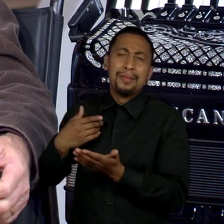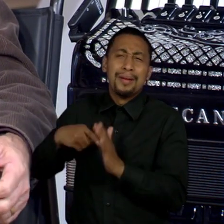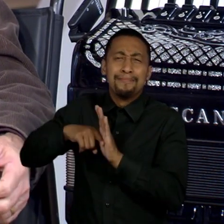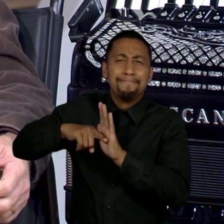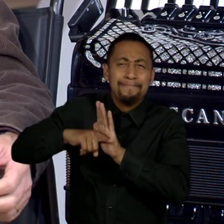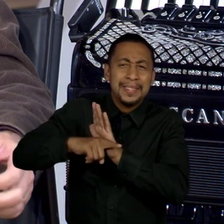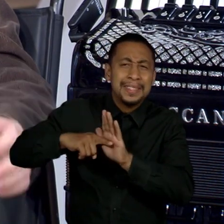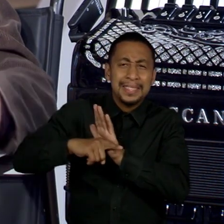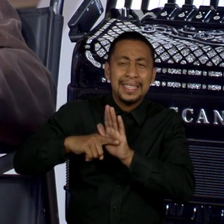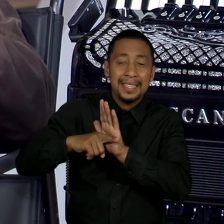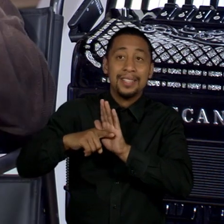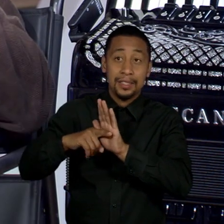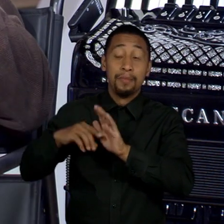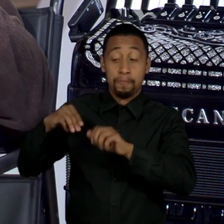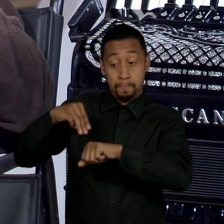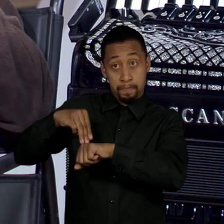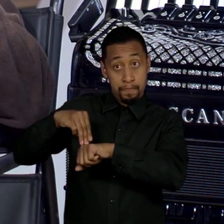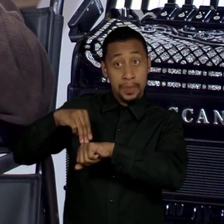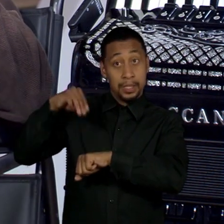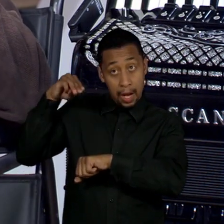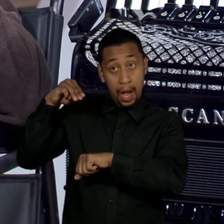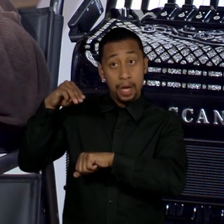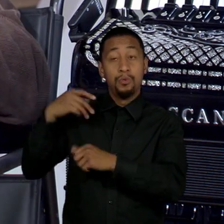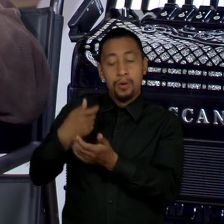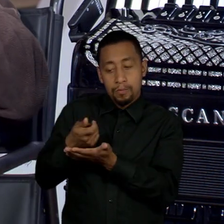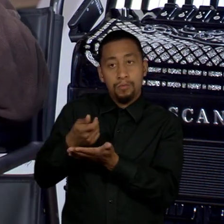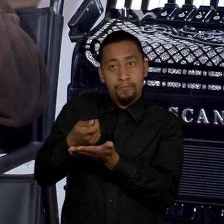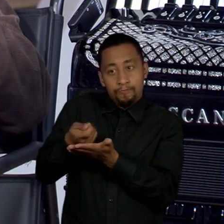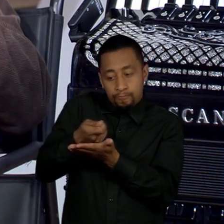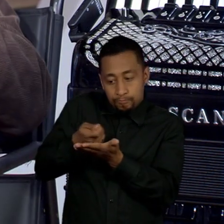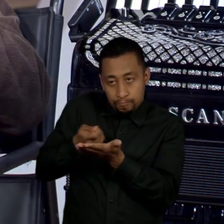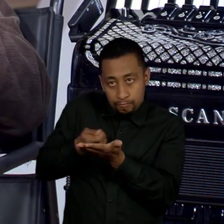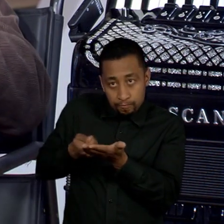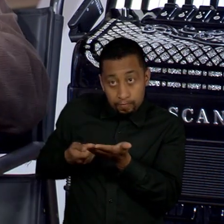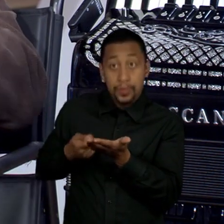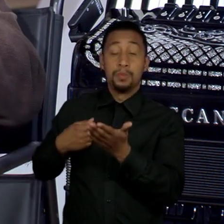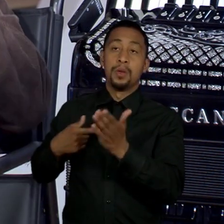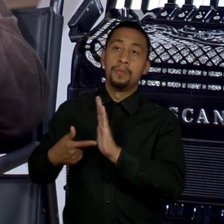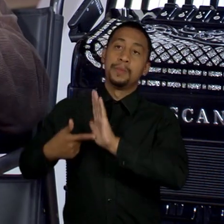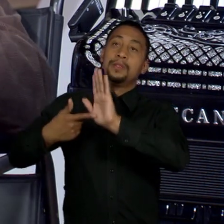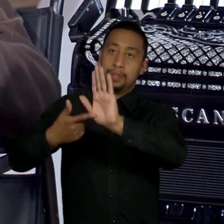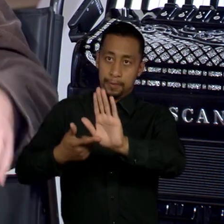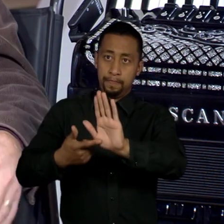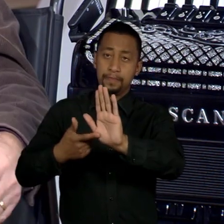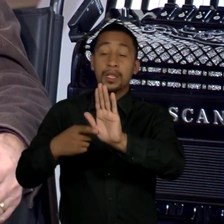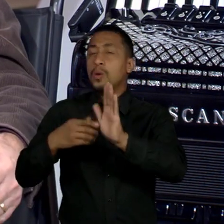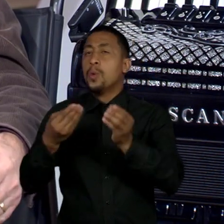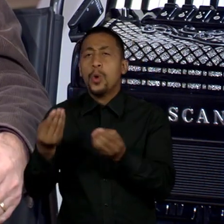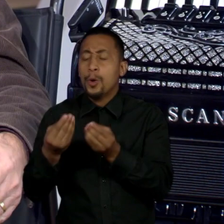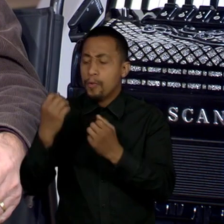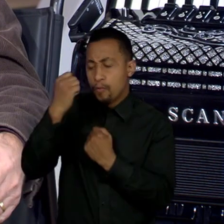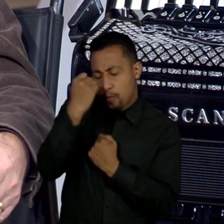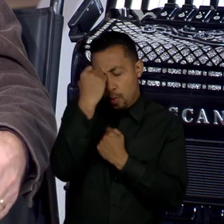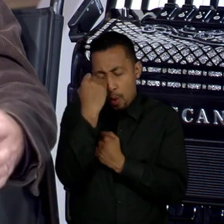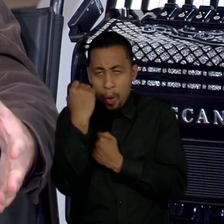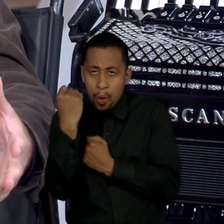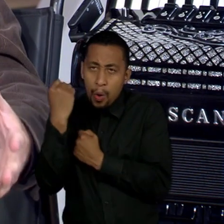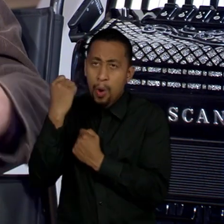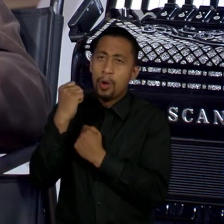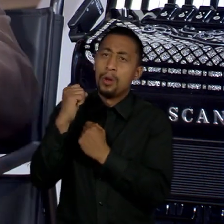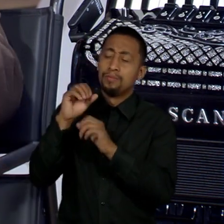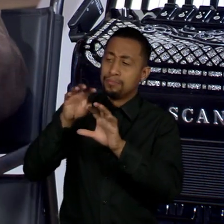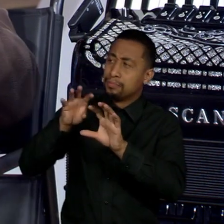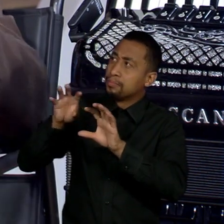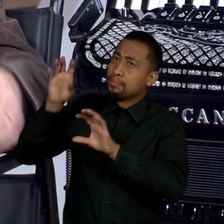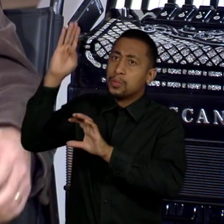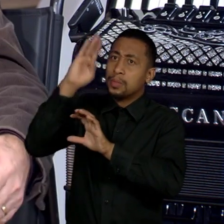na universidade, no qual eu quis trabalhar o forró e suas transformações nas dimensões, né? O forró tradicional,